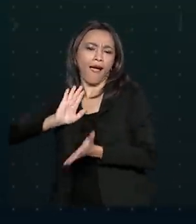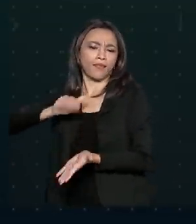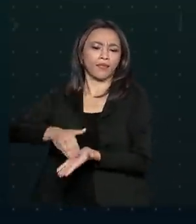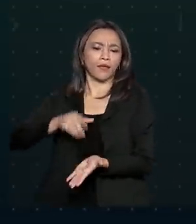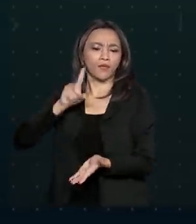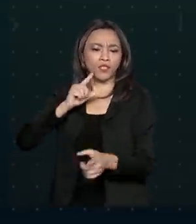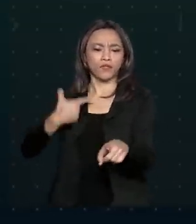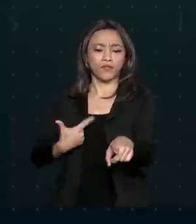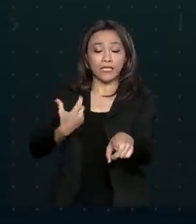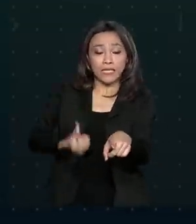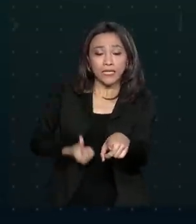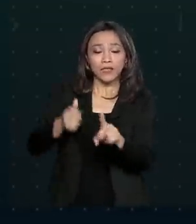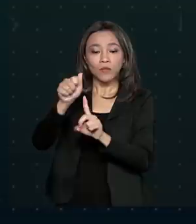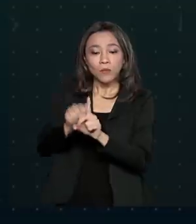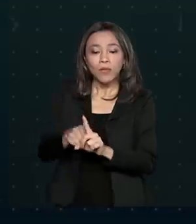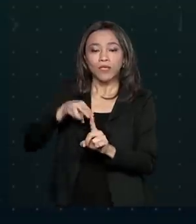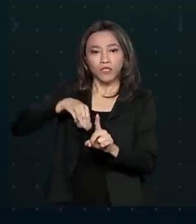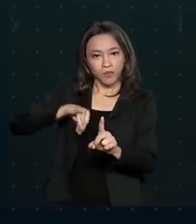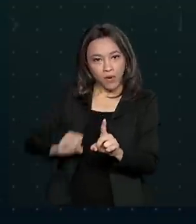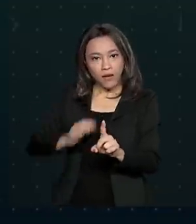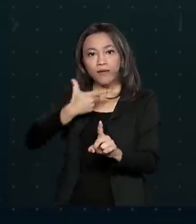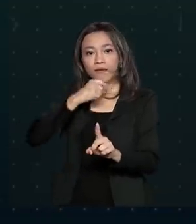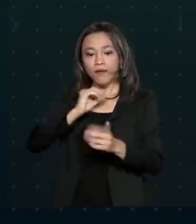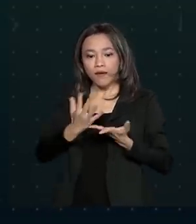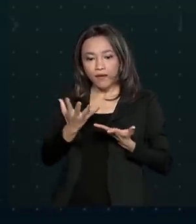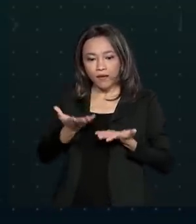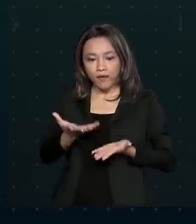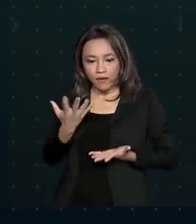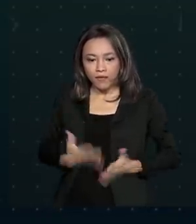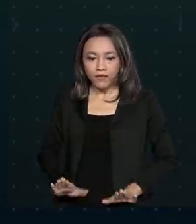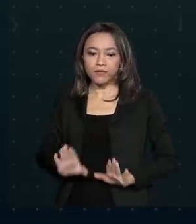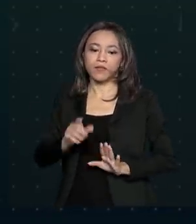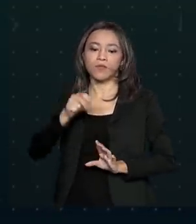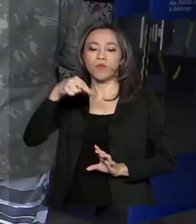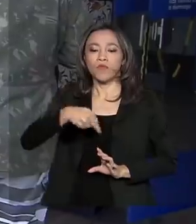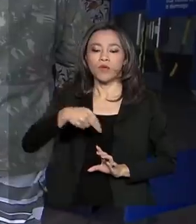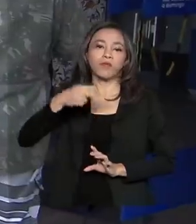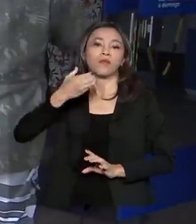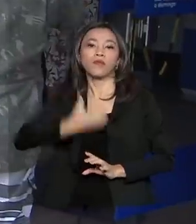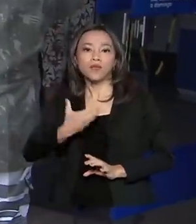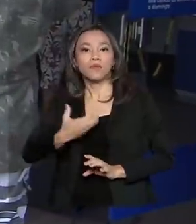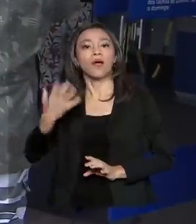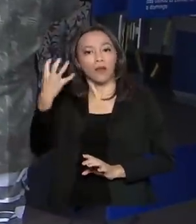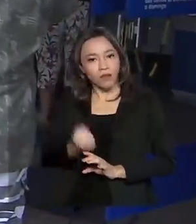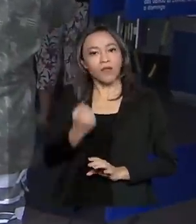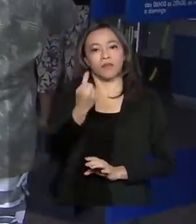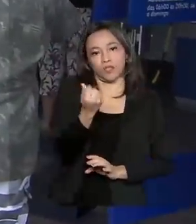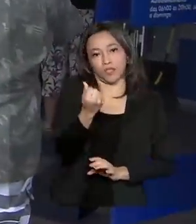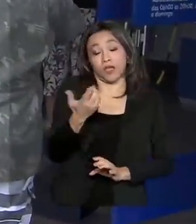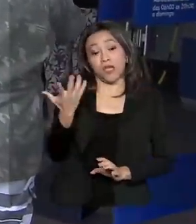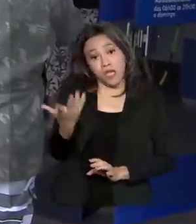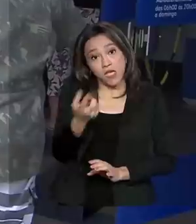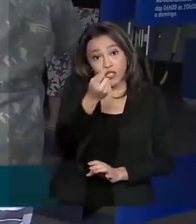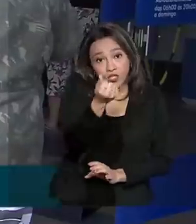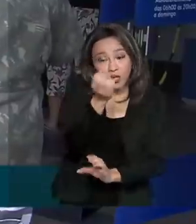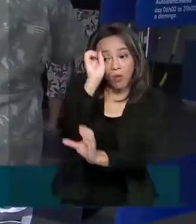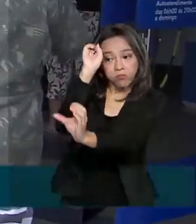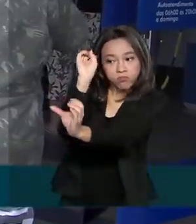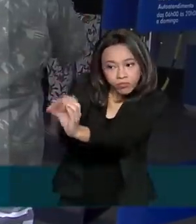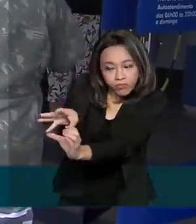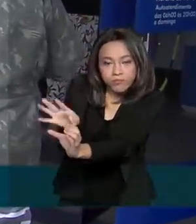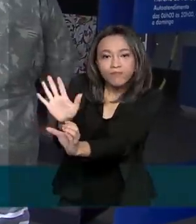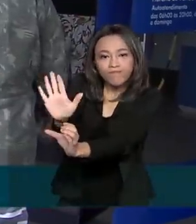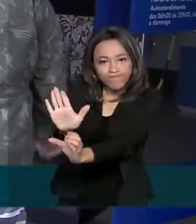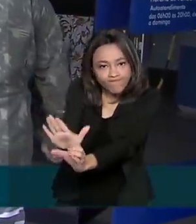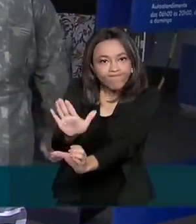dia 26 de maio, quando recebem os nascidos em novembro e dezembro. Por enquanto, esse dinheiro estará disponível na conta